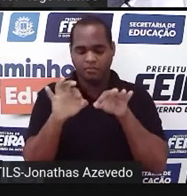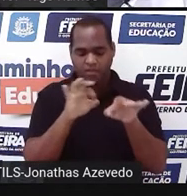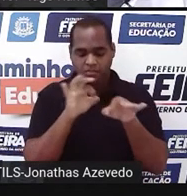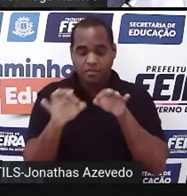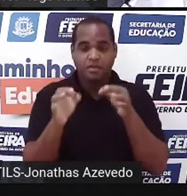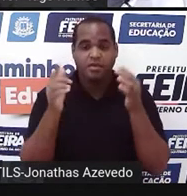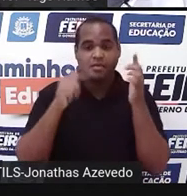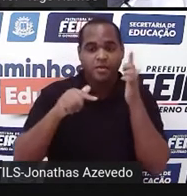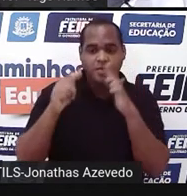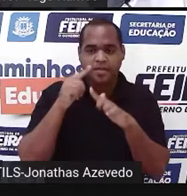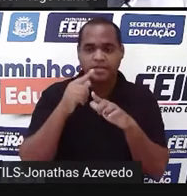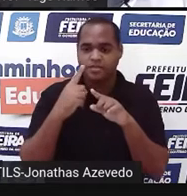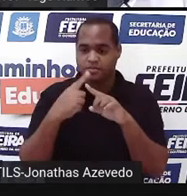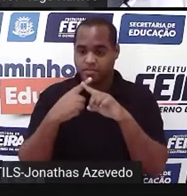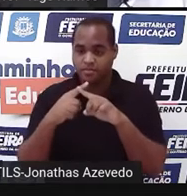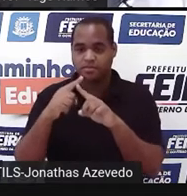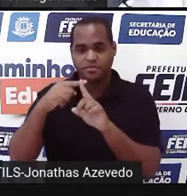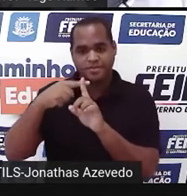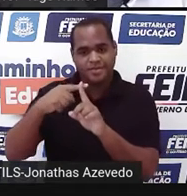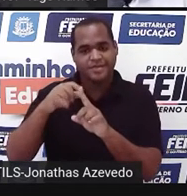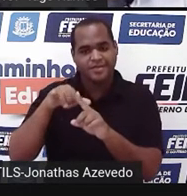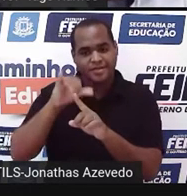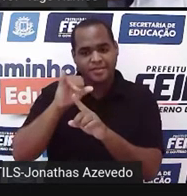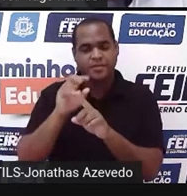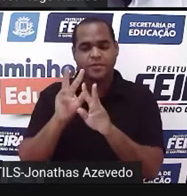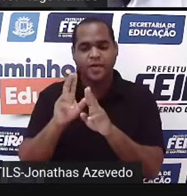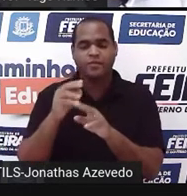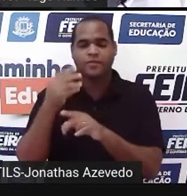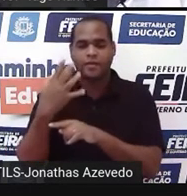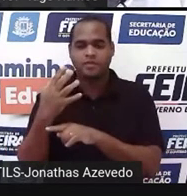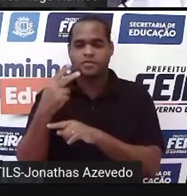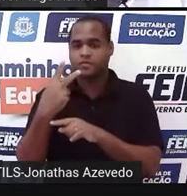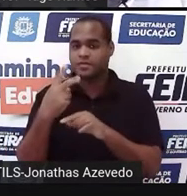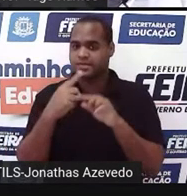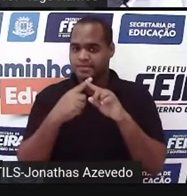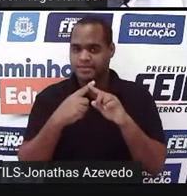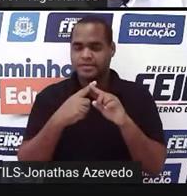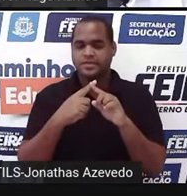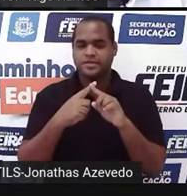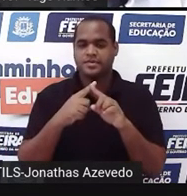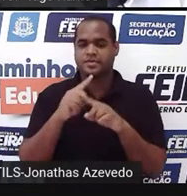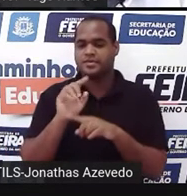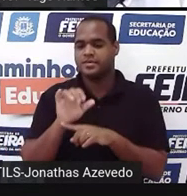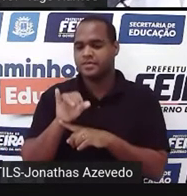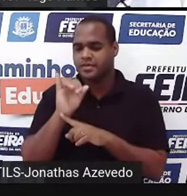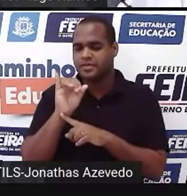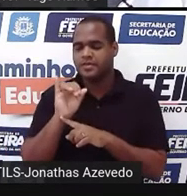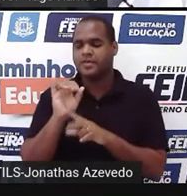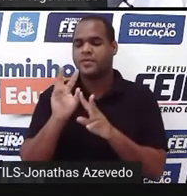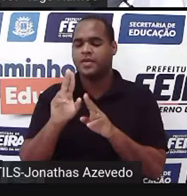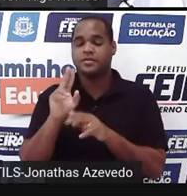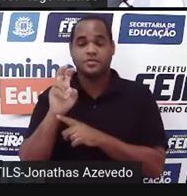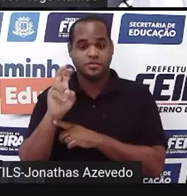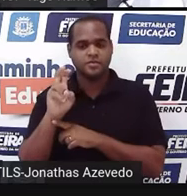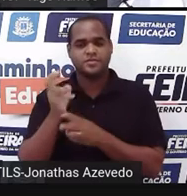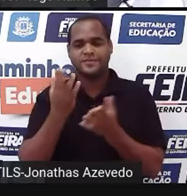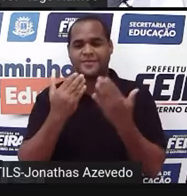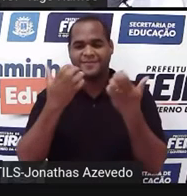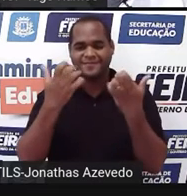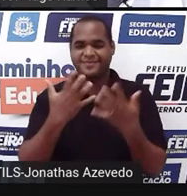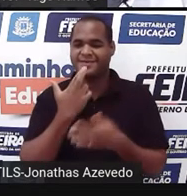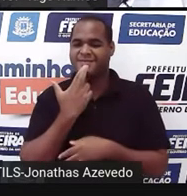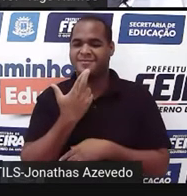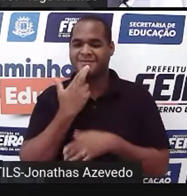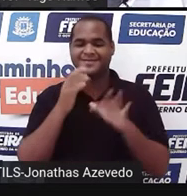equações x + y = 4 e 2x menos y = 5 vamos lá a